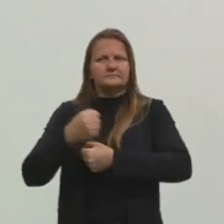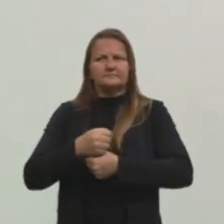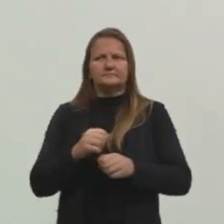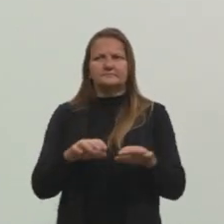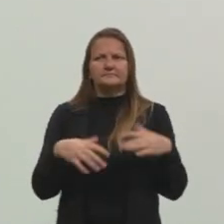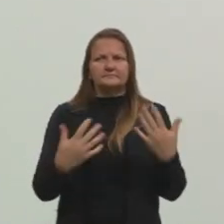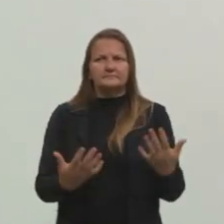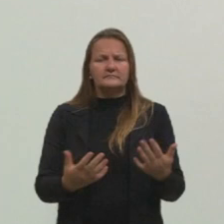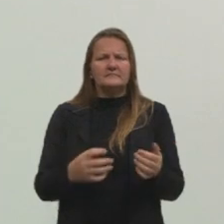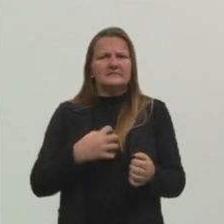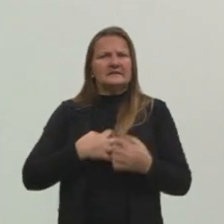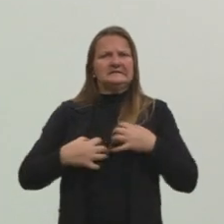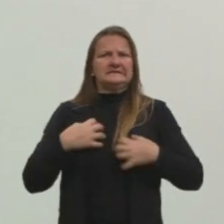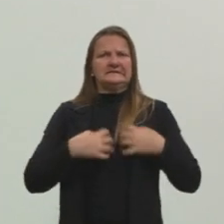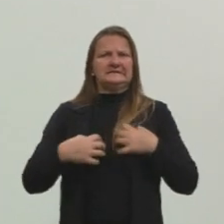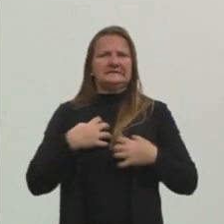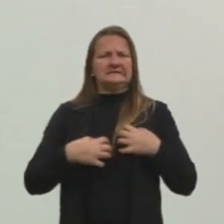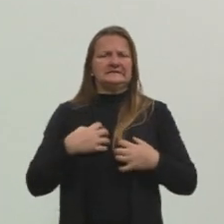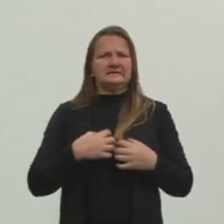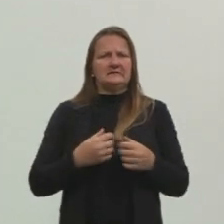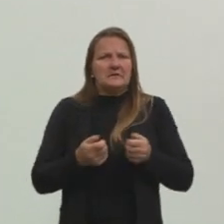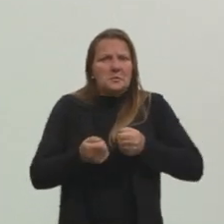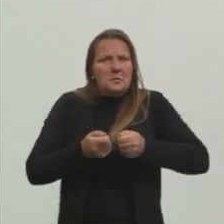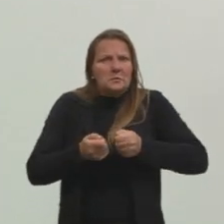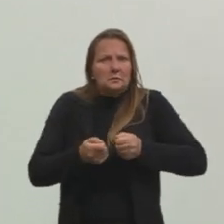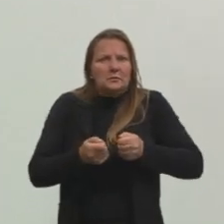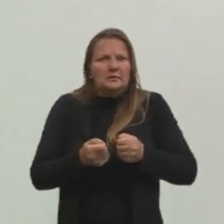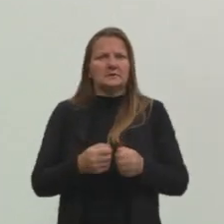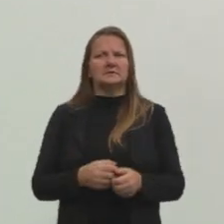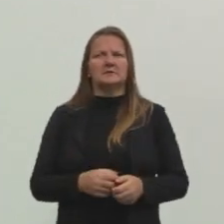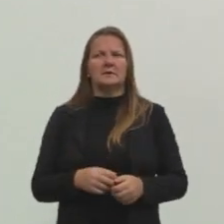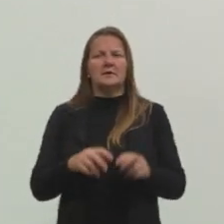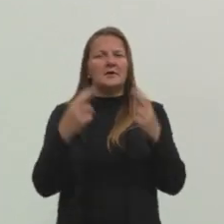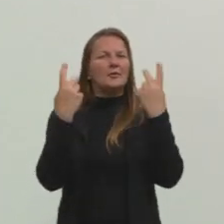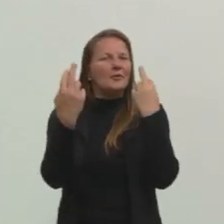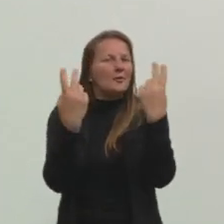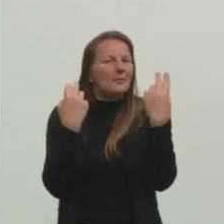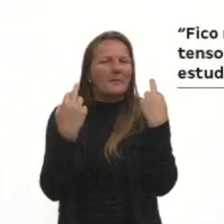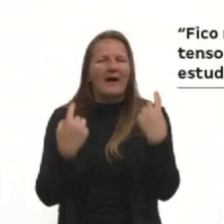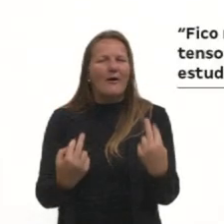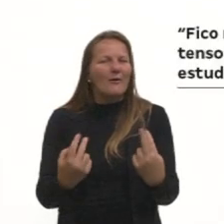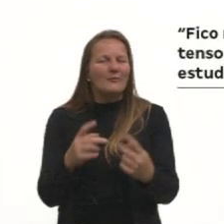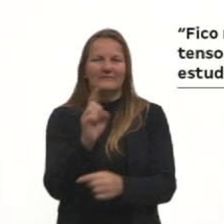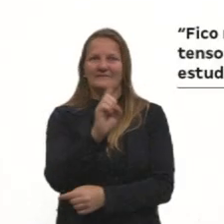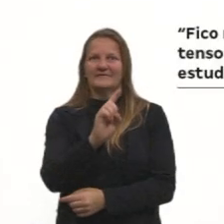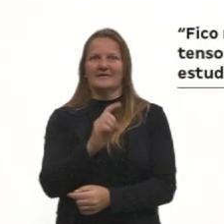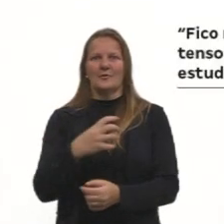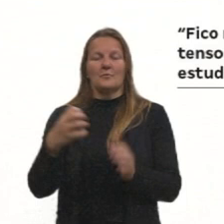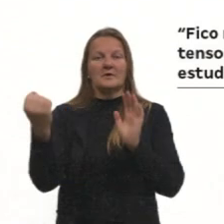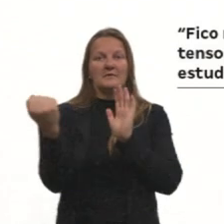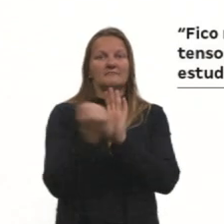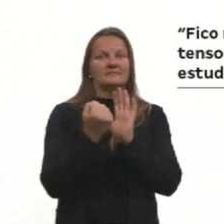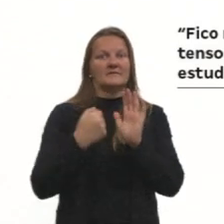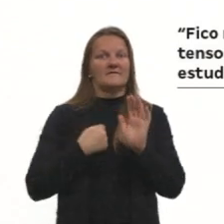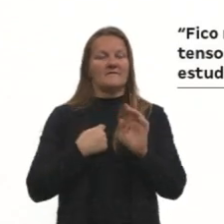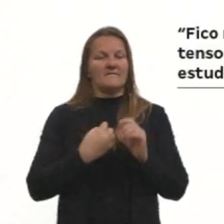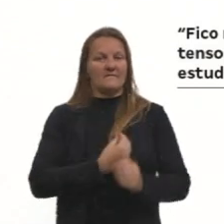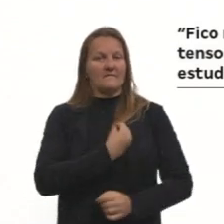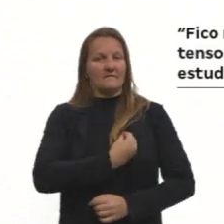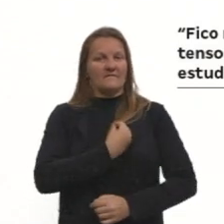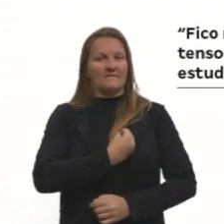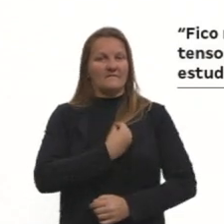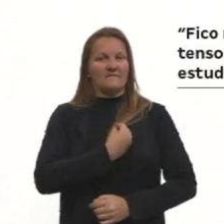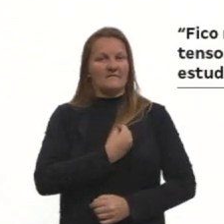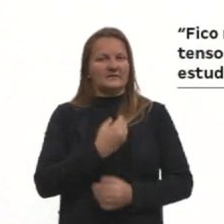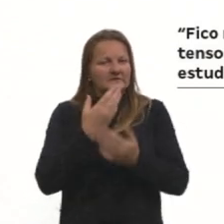é ansiedade se torna tá virando quase uma coisa que estão dizendo normal mas não é normal quando começa a afetar o nosso a parte